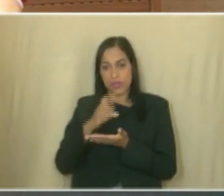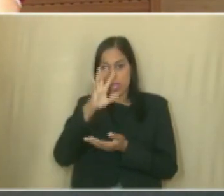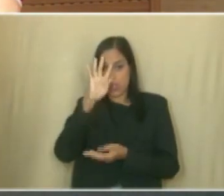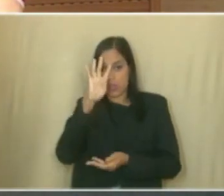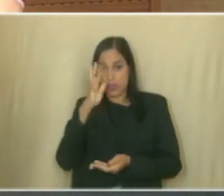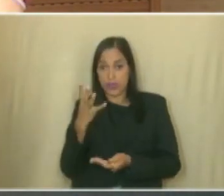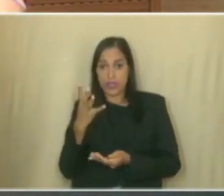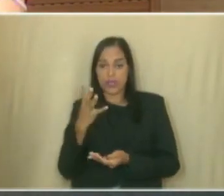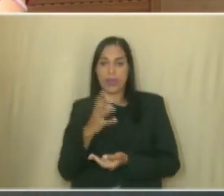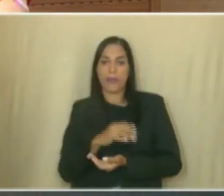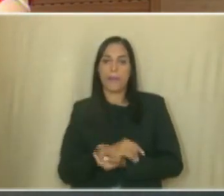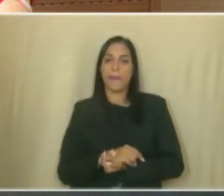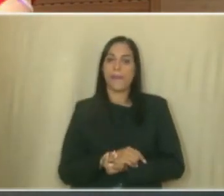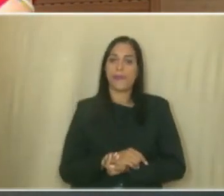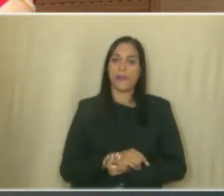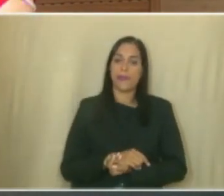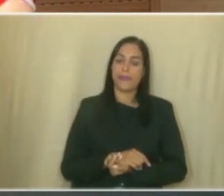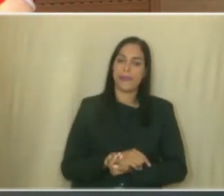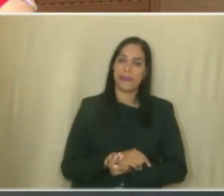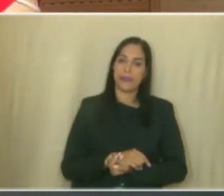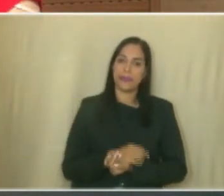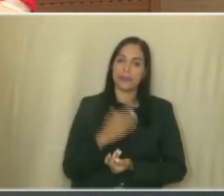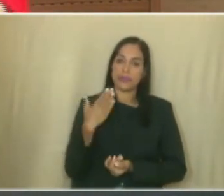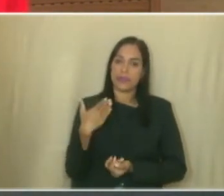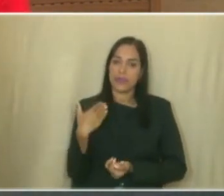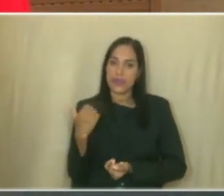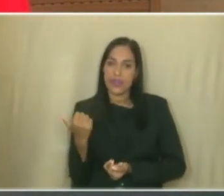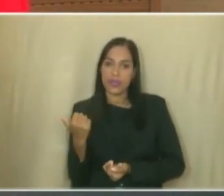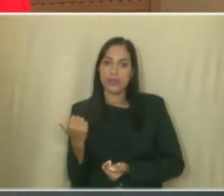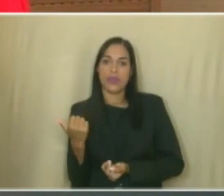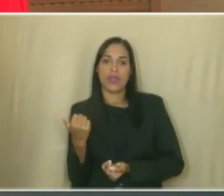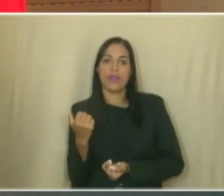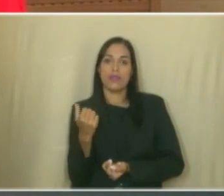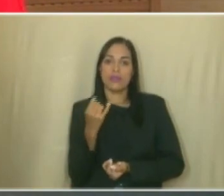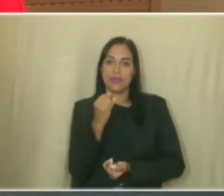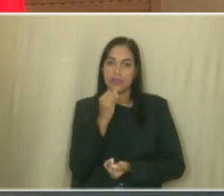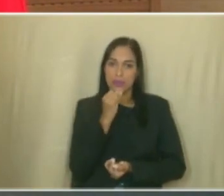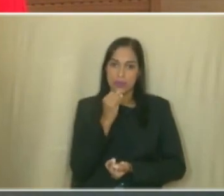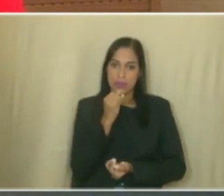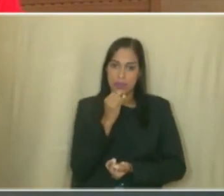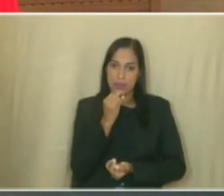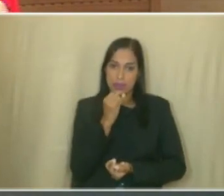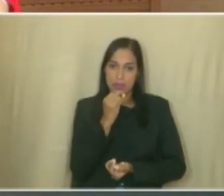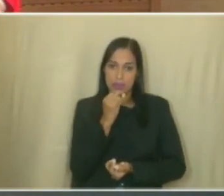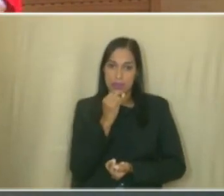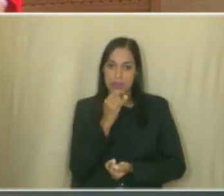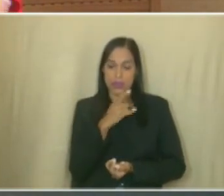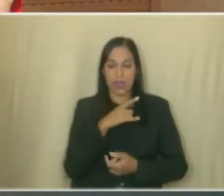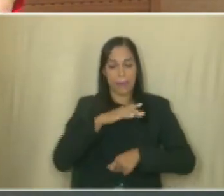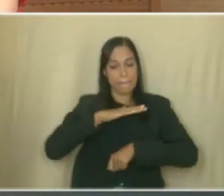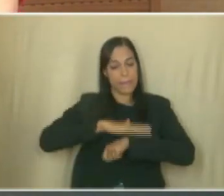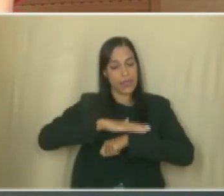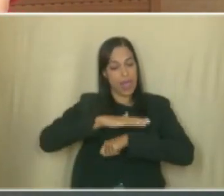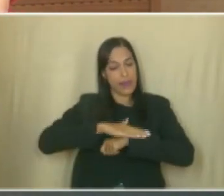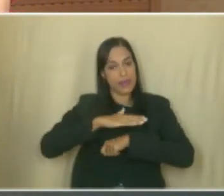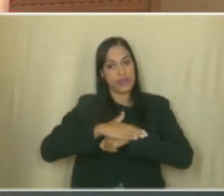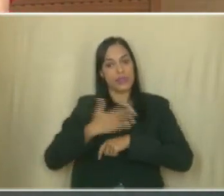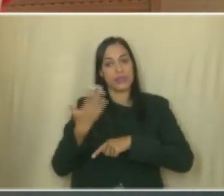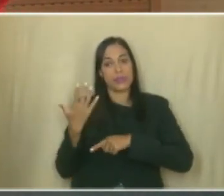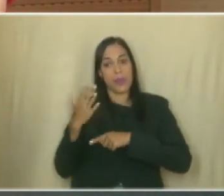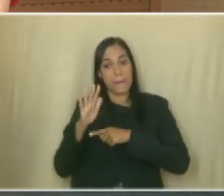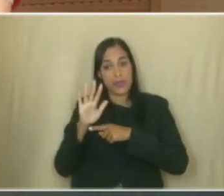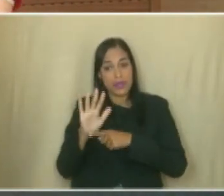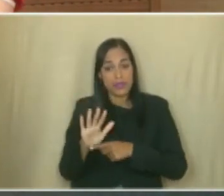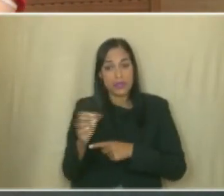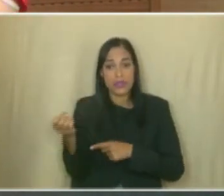As partes são intimadas do vício formal e têm prazo para apresentar a